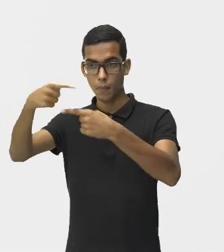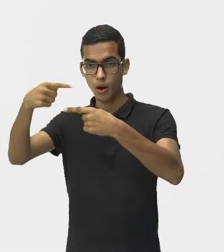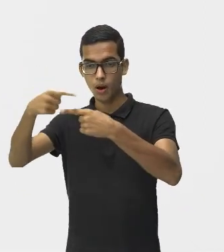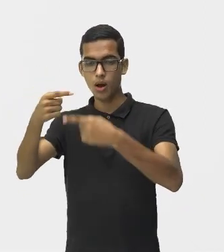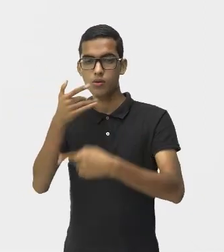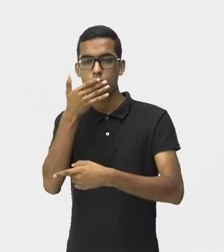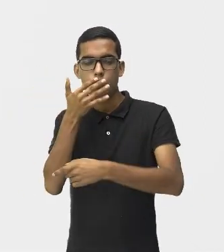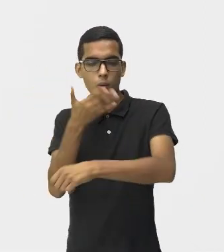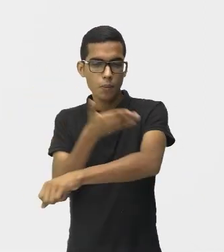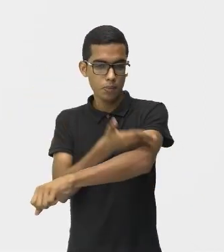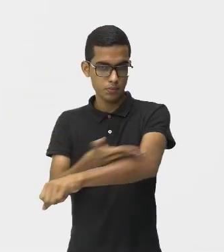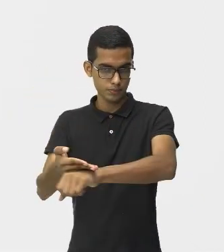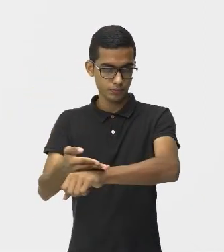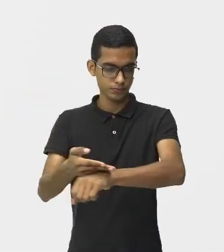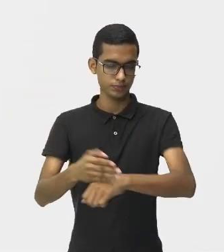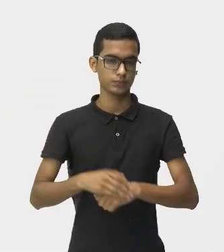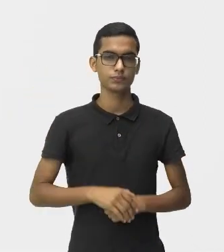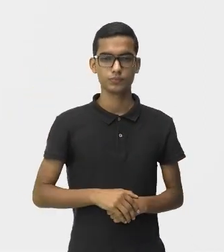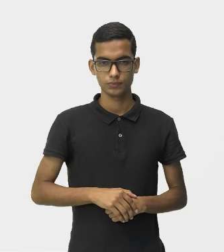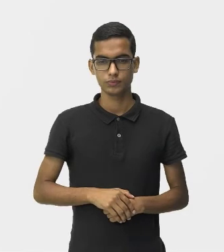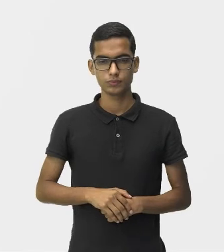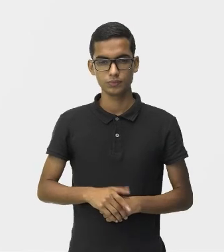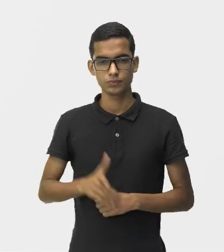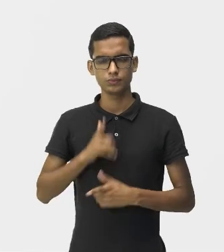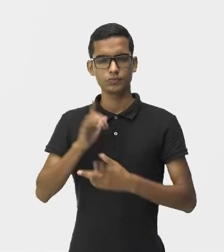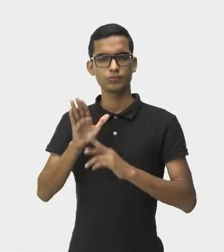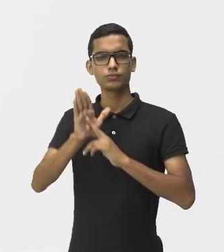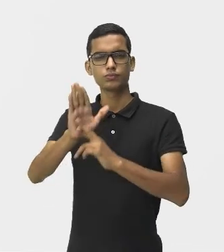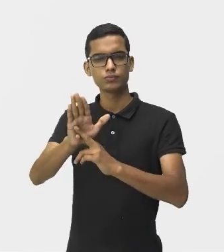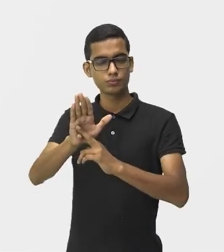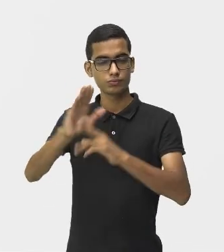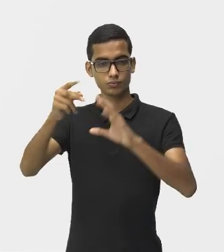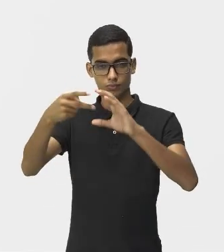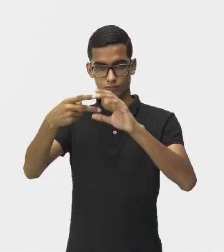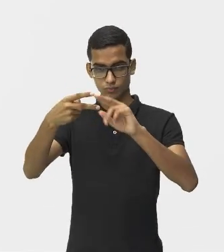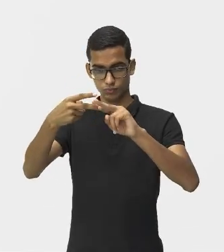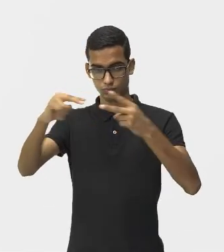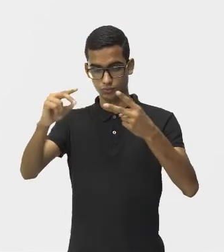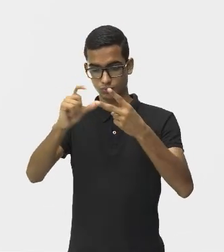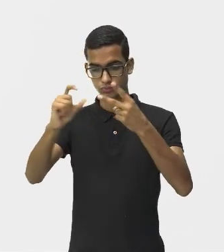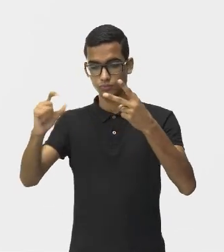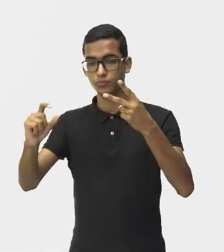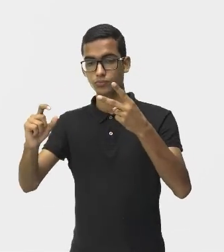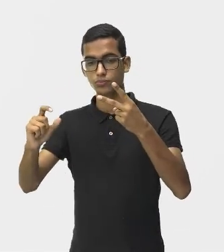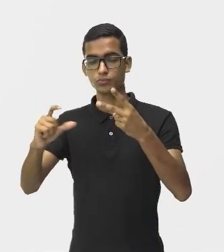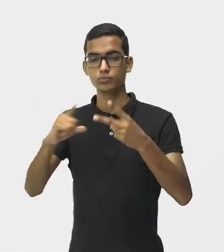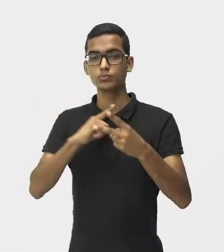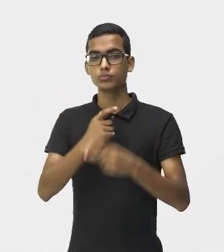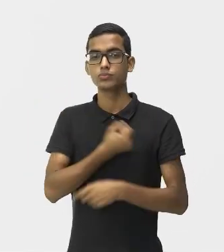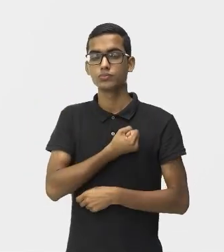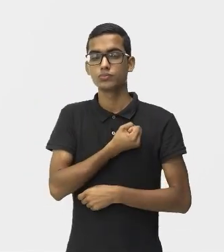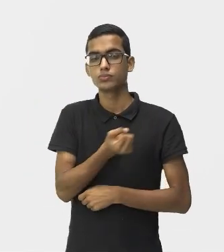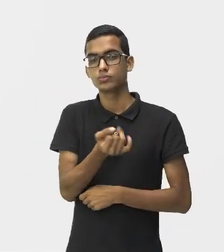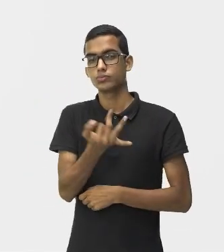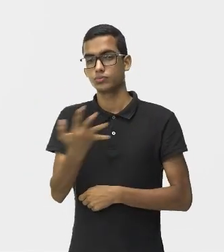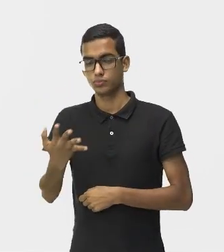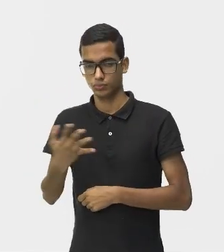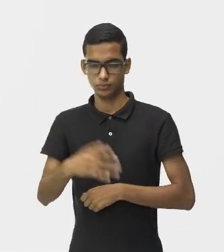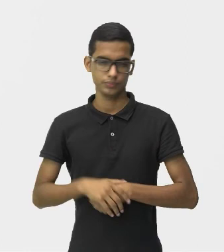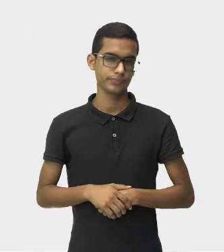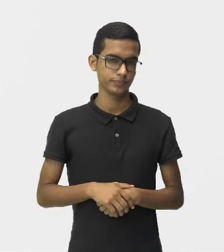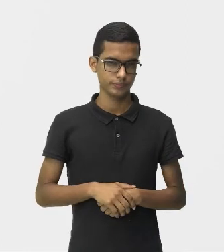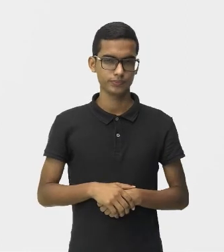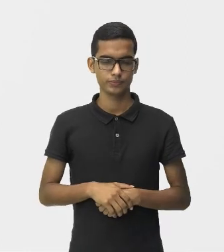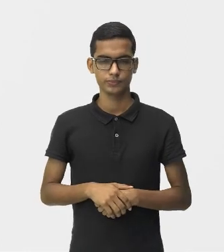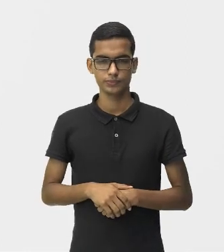dos genes, a gente observa que está nos números, né? De 1 até o 7, tá? Então essa é a nossa primeira